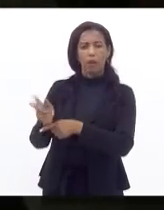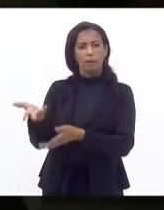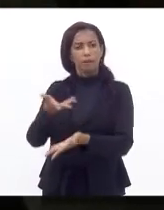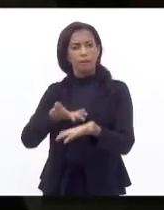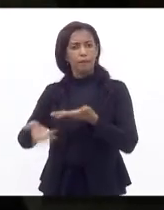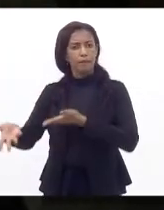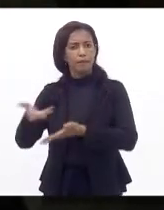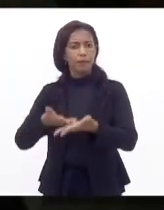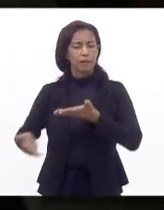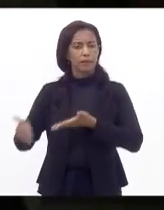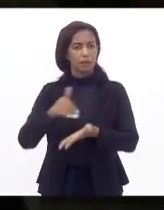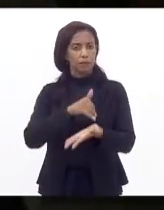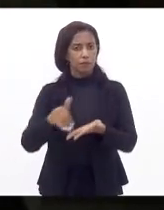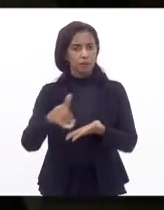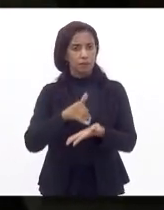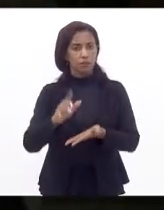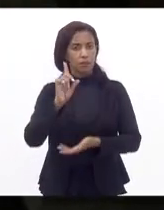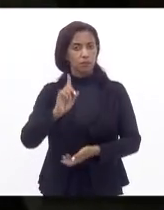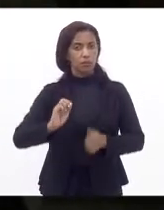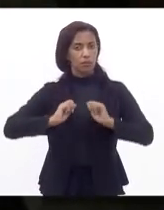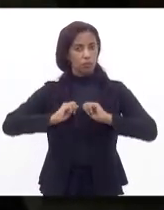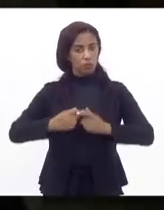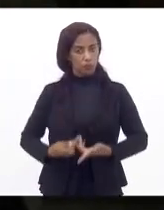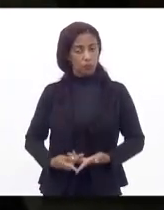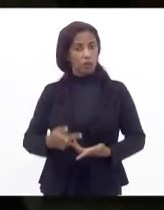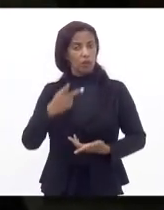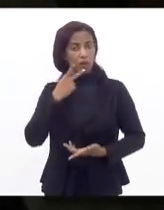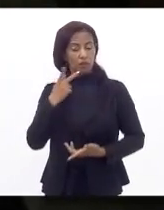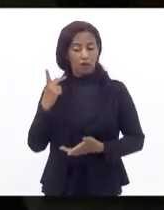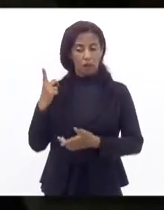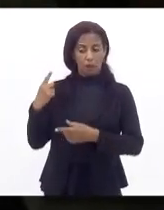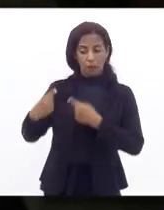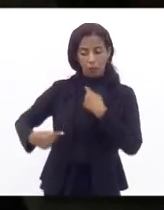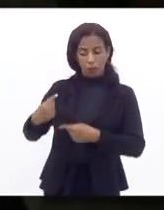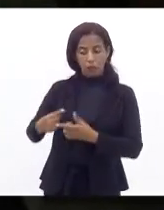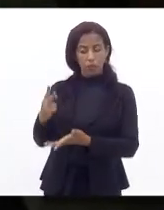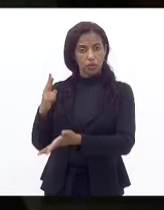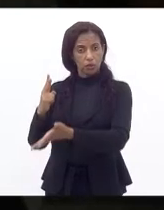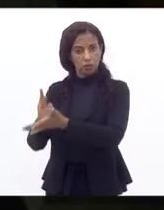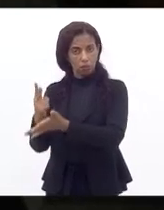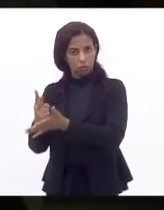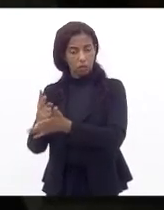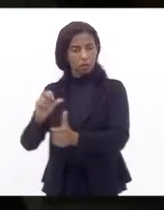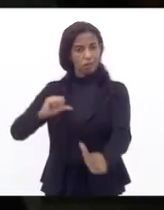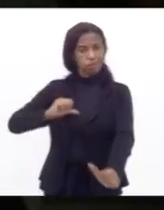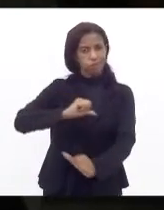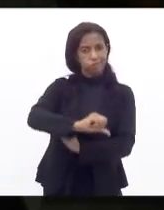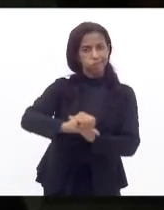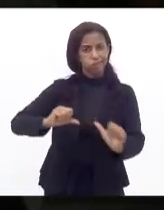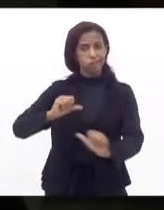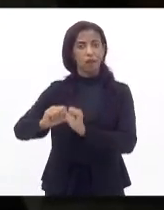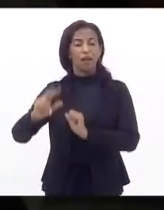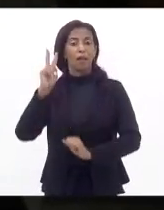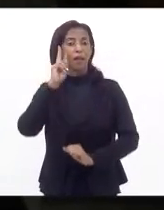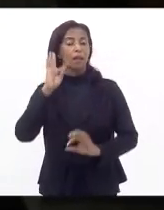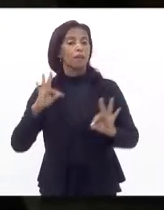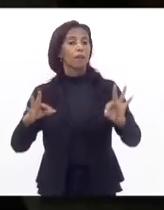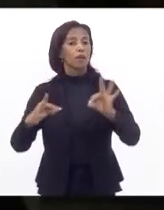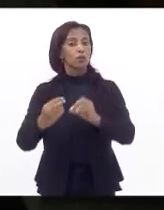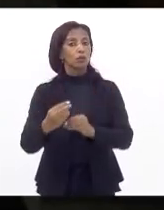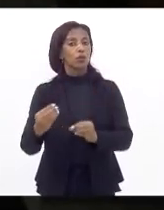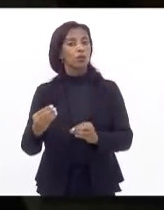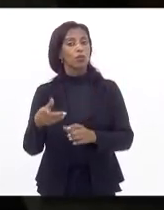Direitos Humanos. Eu quero, portanto, ressaltar esse caráter de política permanente, esse caráter de transversalidade, e lembrar a todos e todas